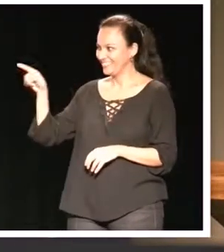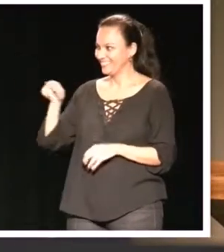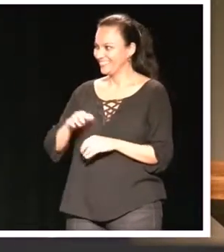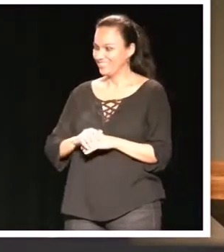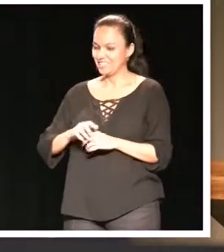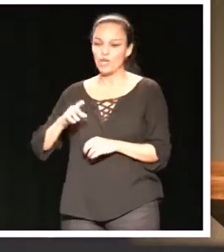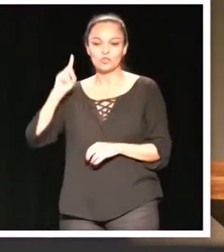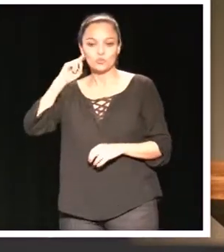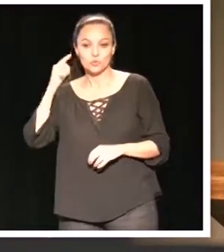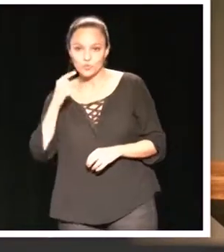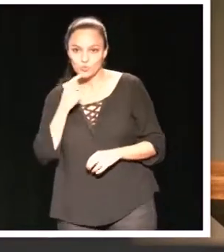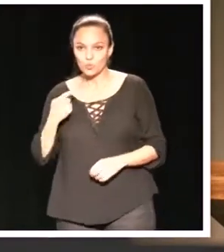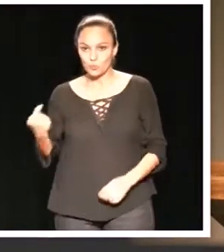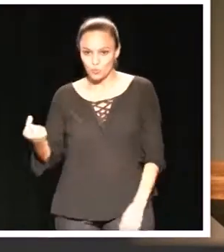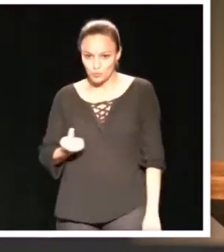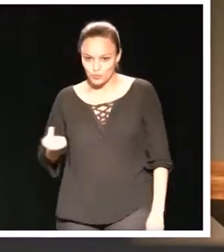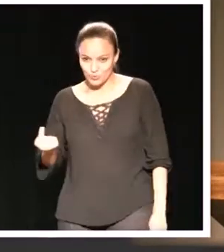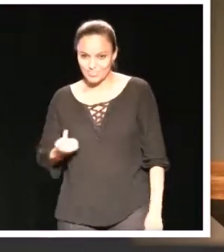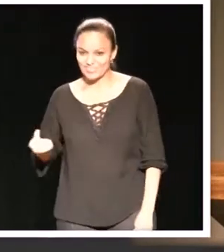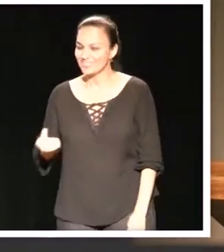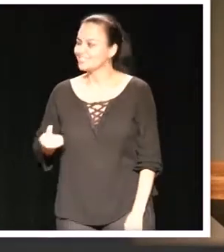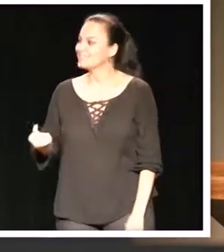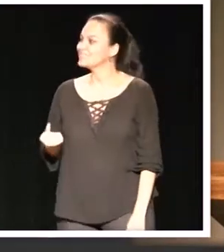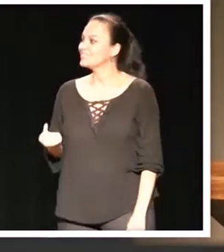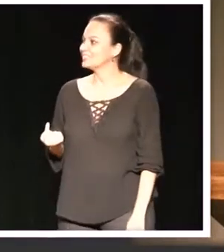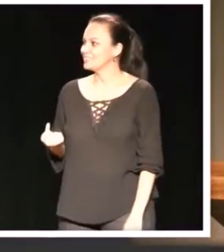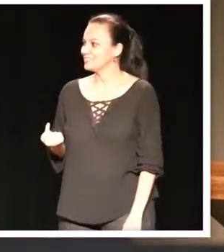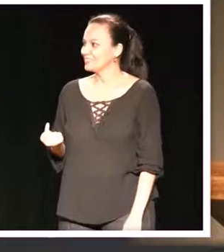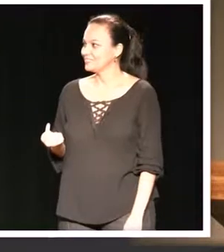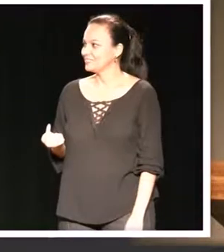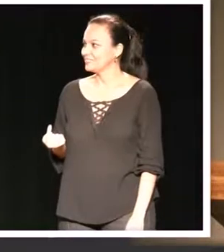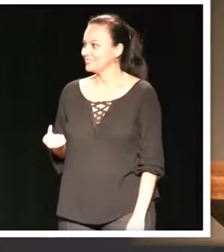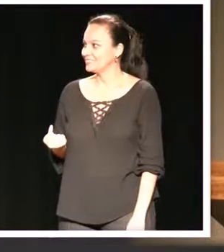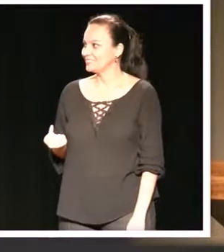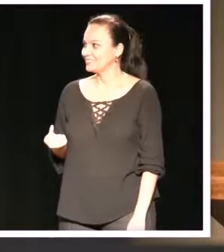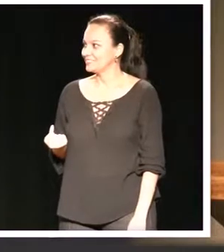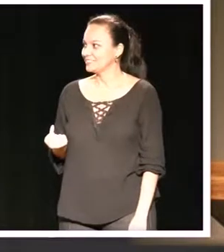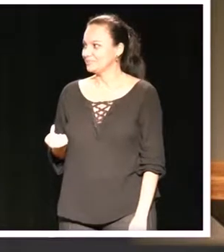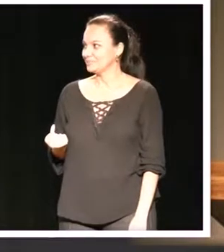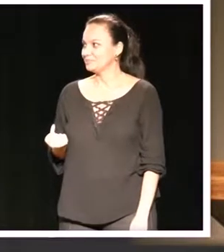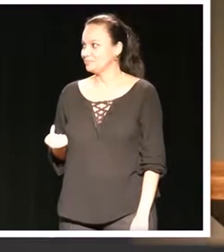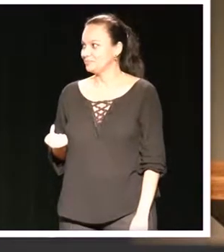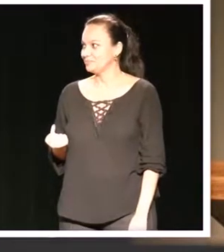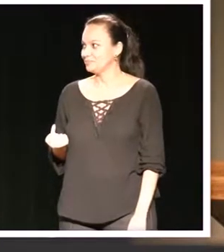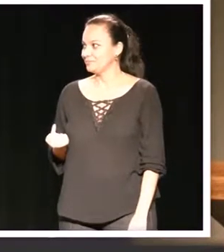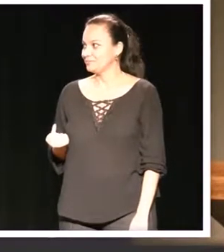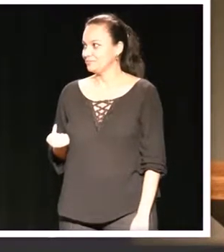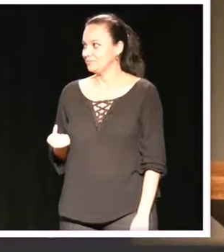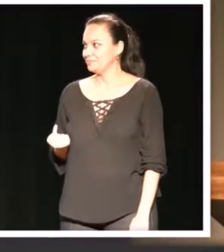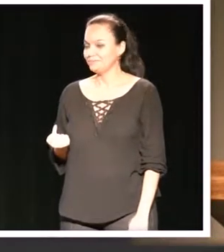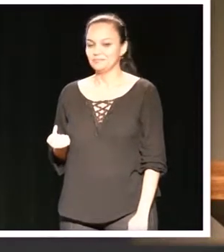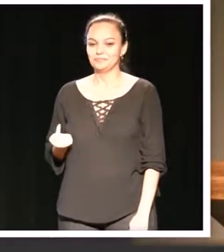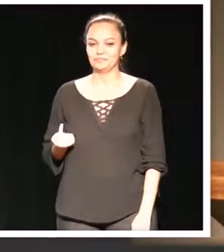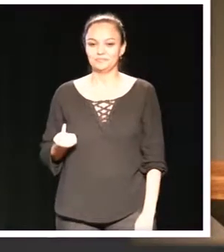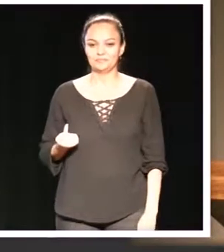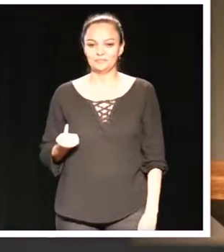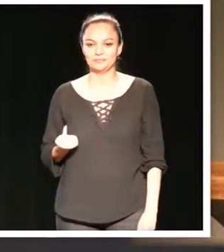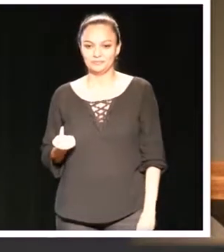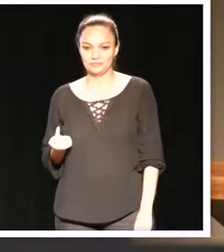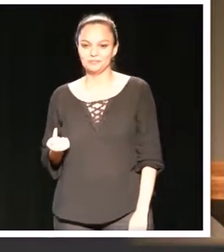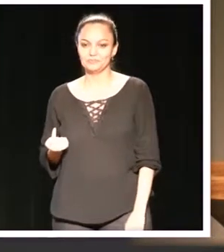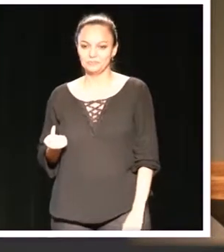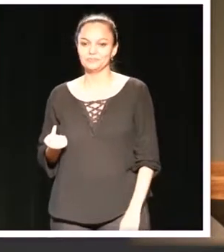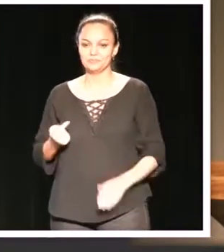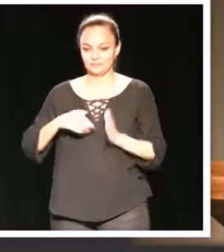Sozinho. Entende? Em espanhol seria el sordo solo bien se lame.